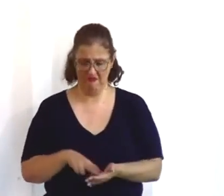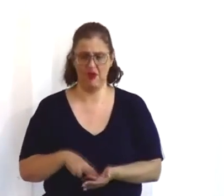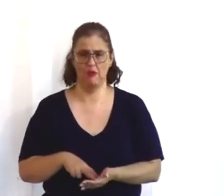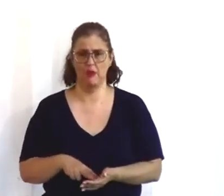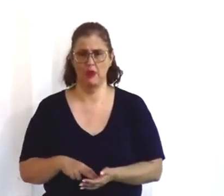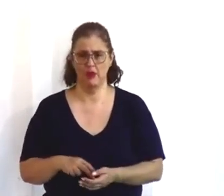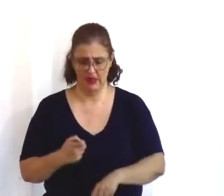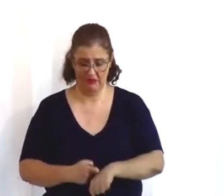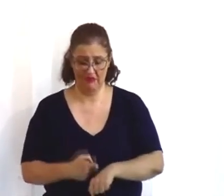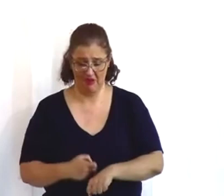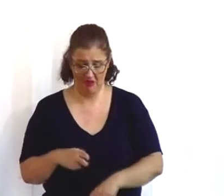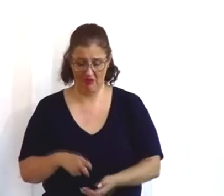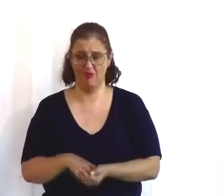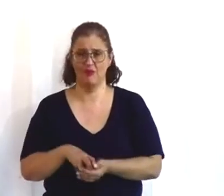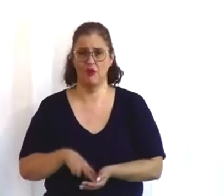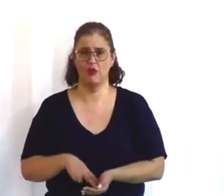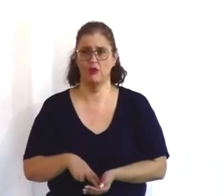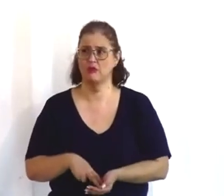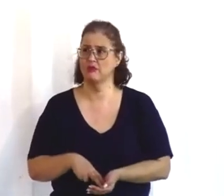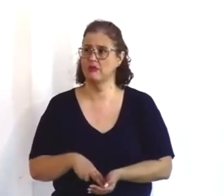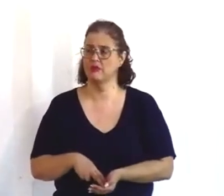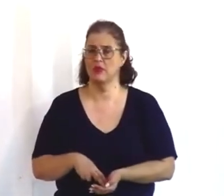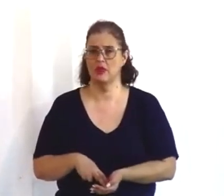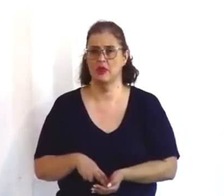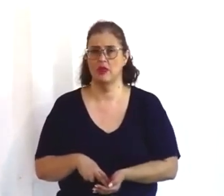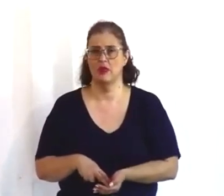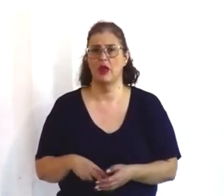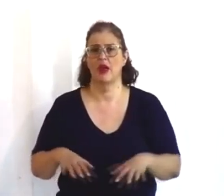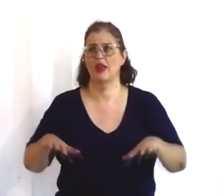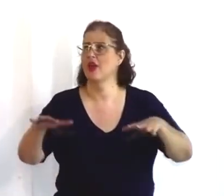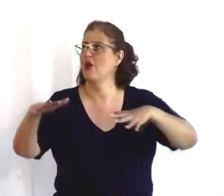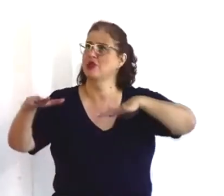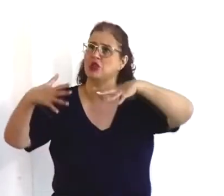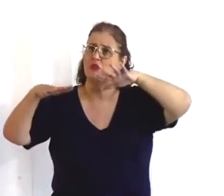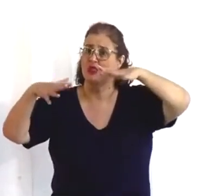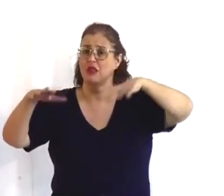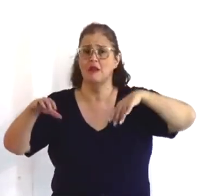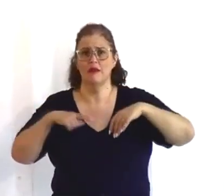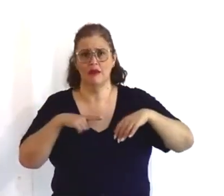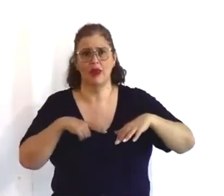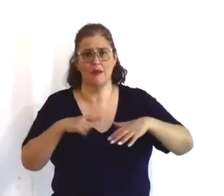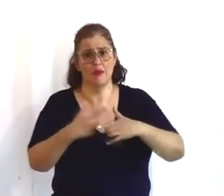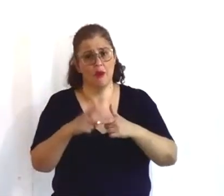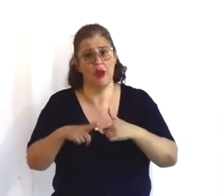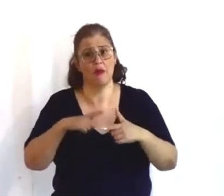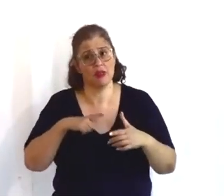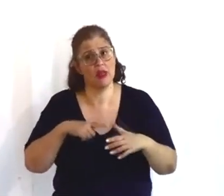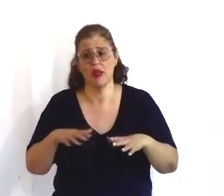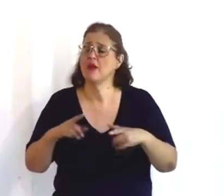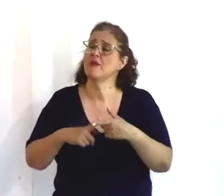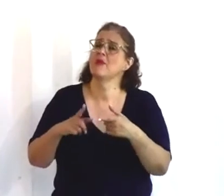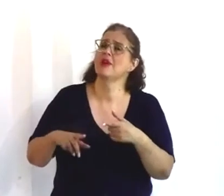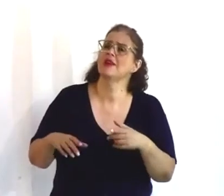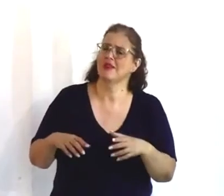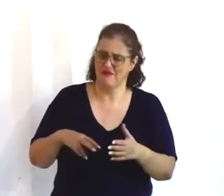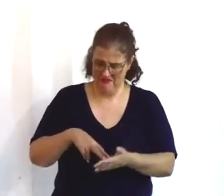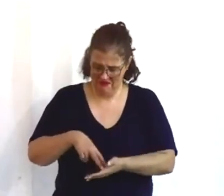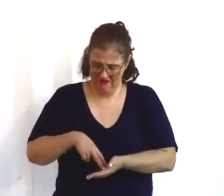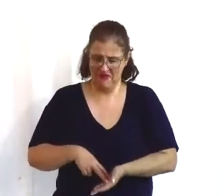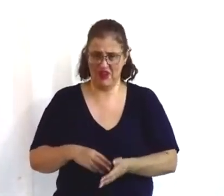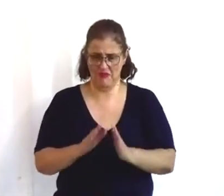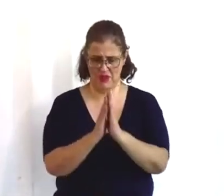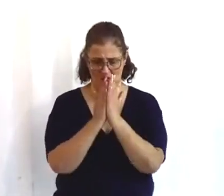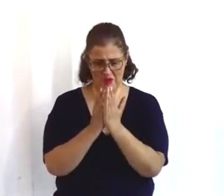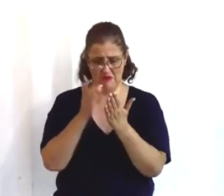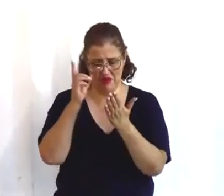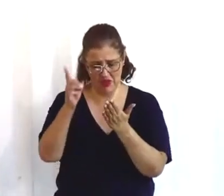Essa cidade passou por alguns terremotos, alguns abalos, mas agora está dizendo: quem persevera até o fim, é firmado na palavra, está